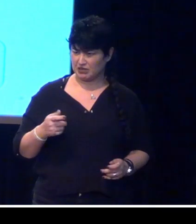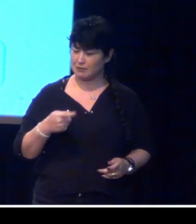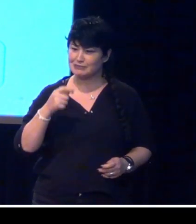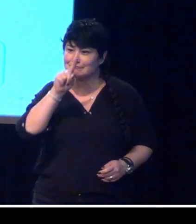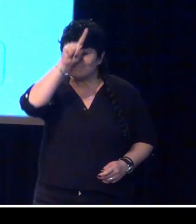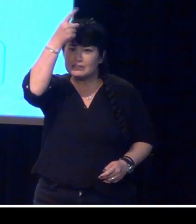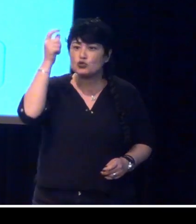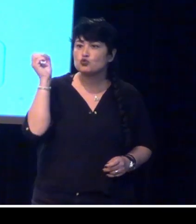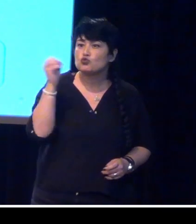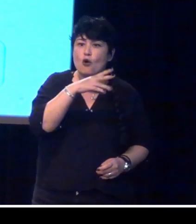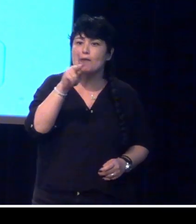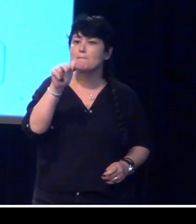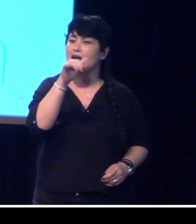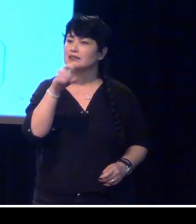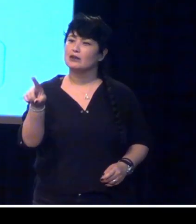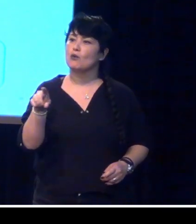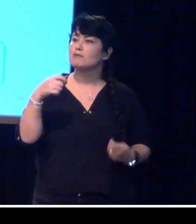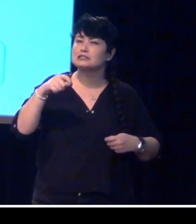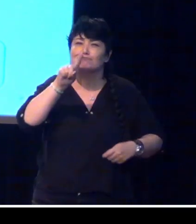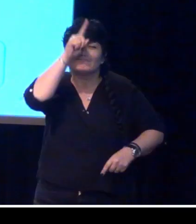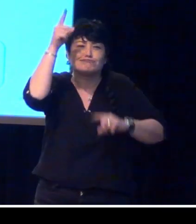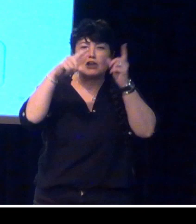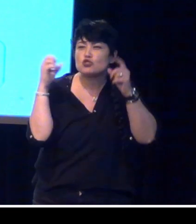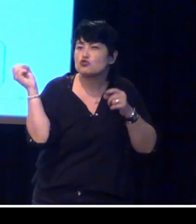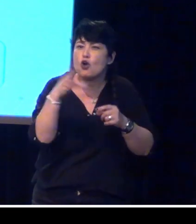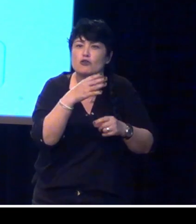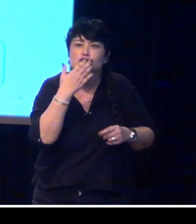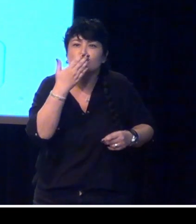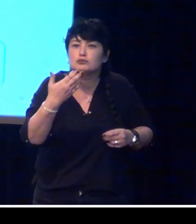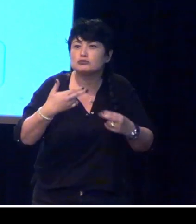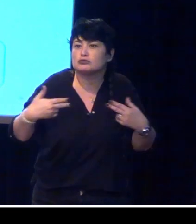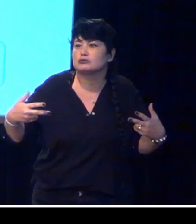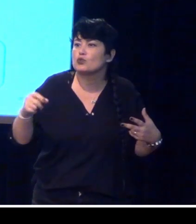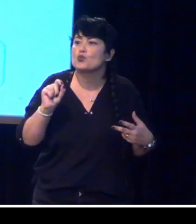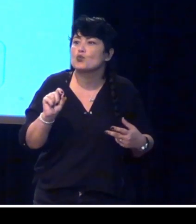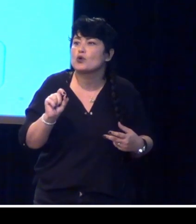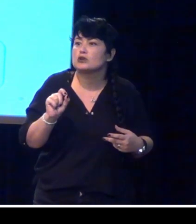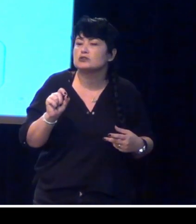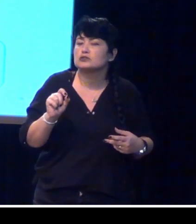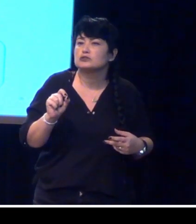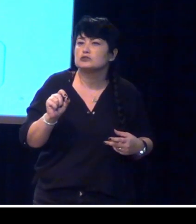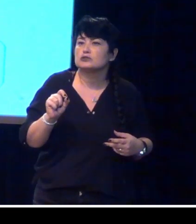que criar novos padrões, a gente tem que criar novas formas de